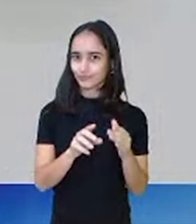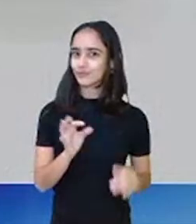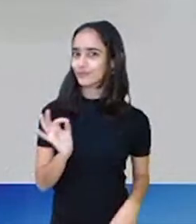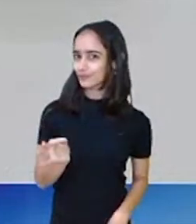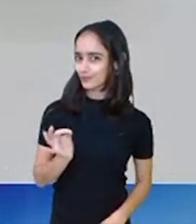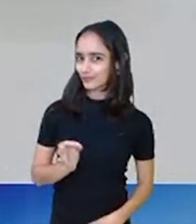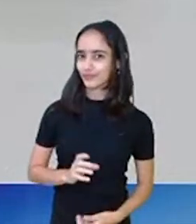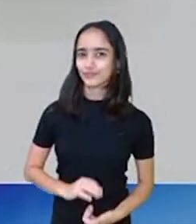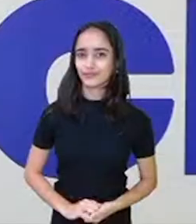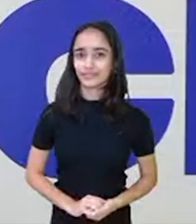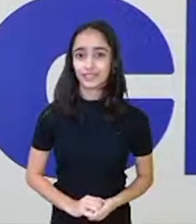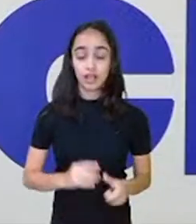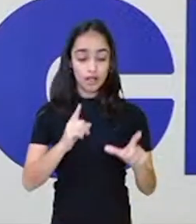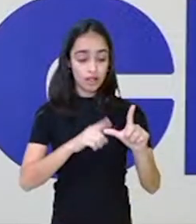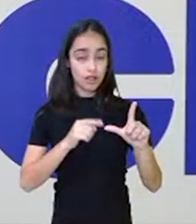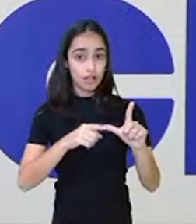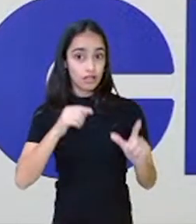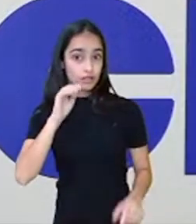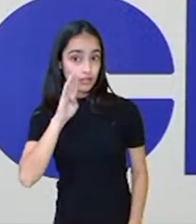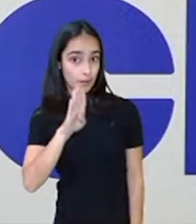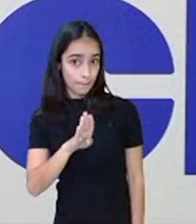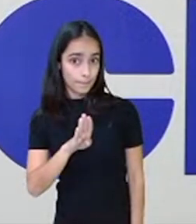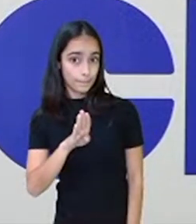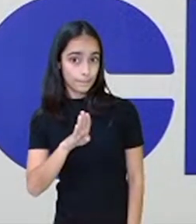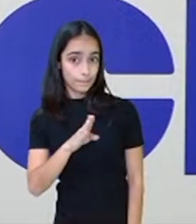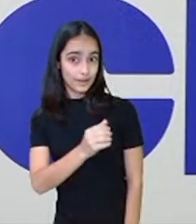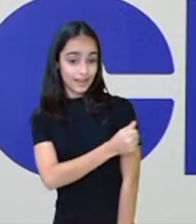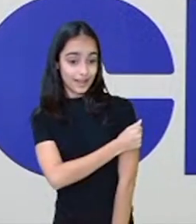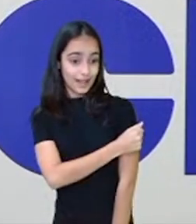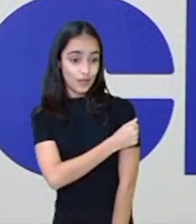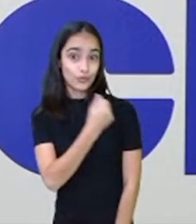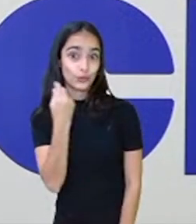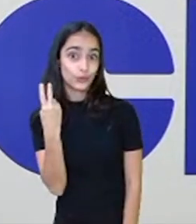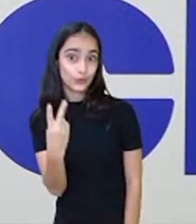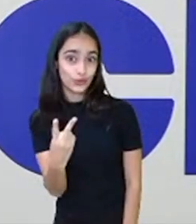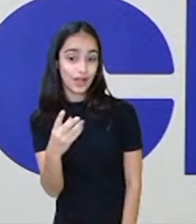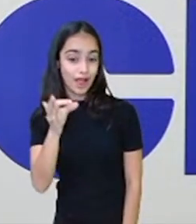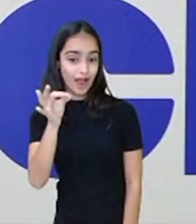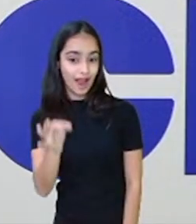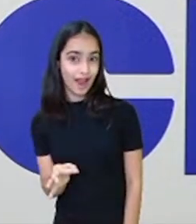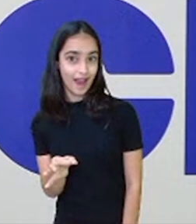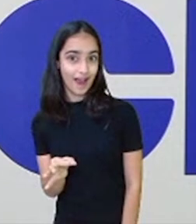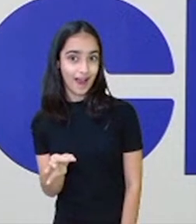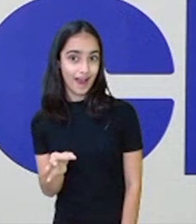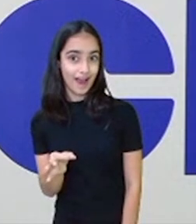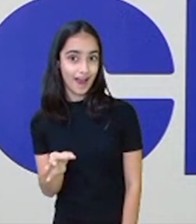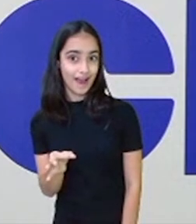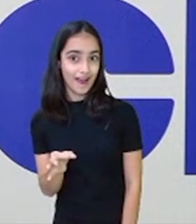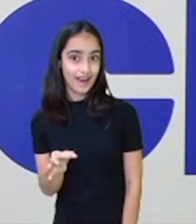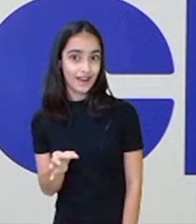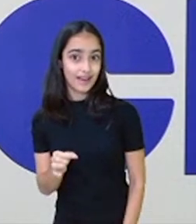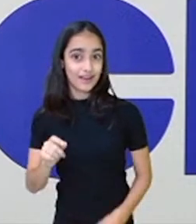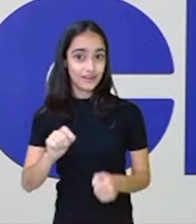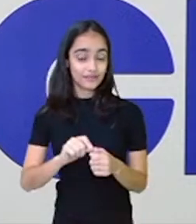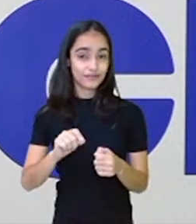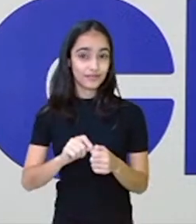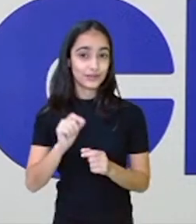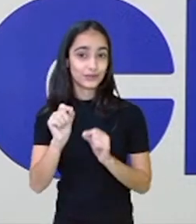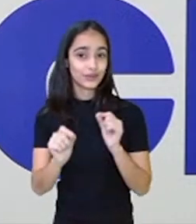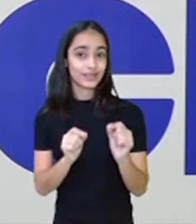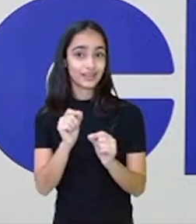A letra B, viu, professora Eli? A Ana e o Lucas também acertaram, que eles colocaram aí, aliás, a letra